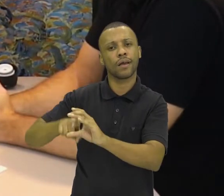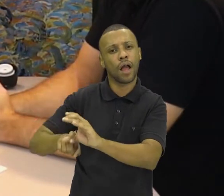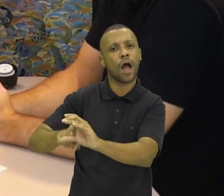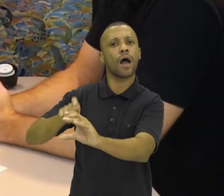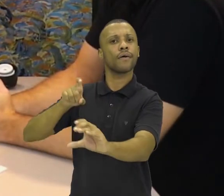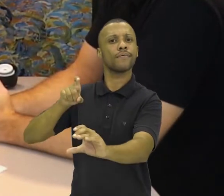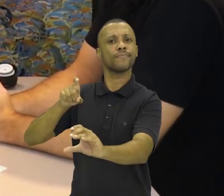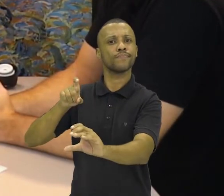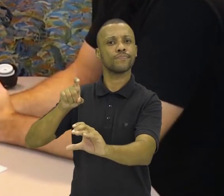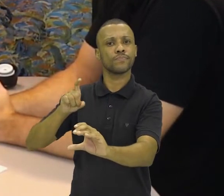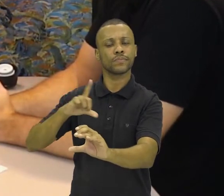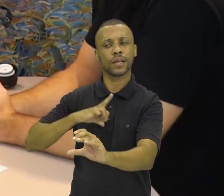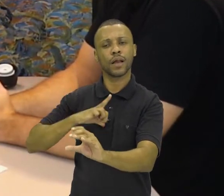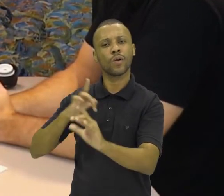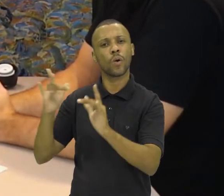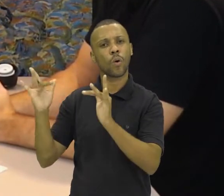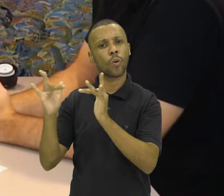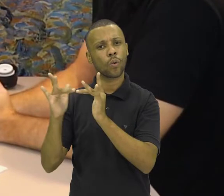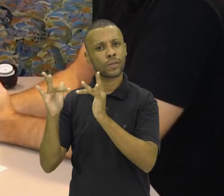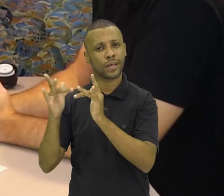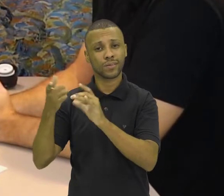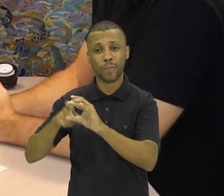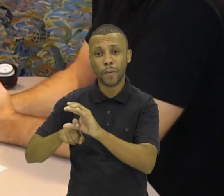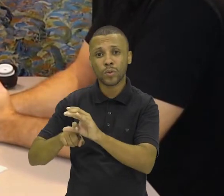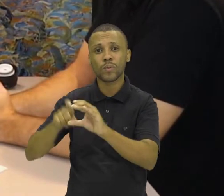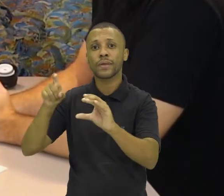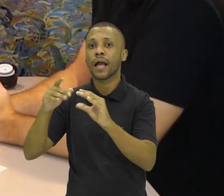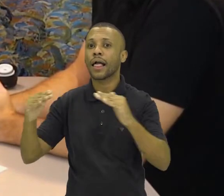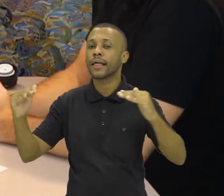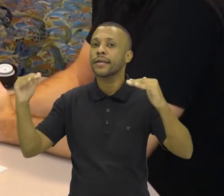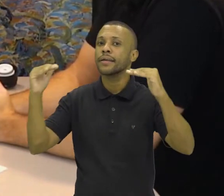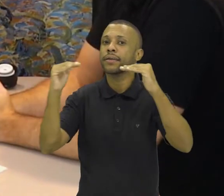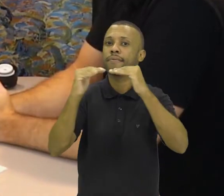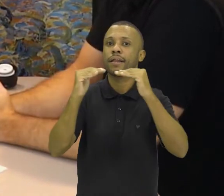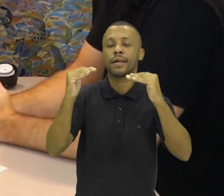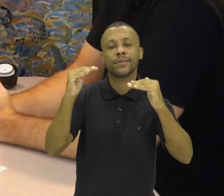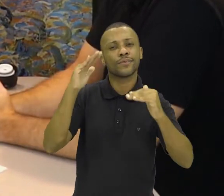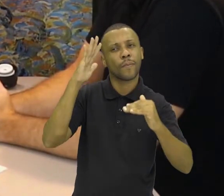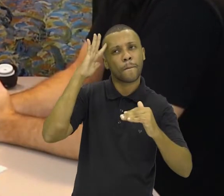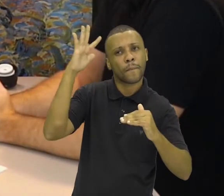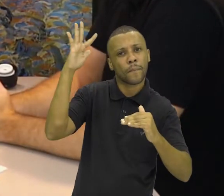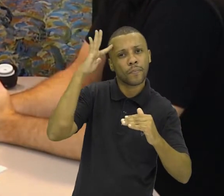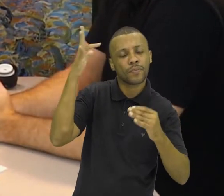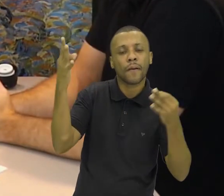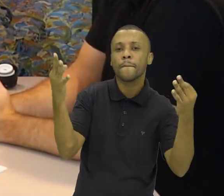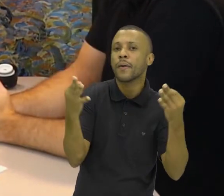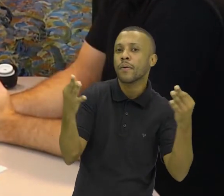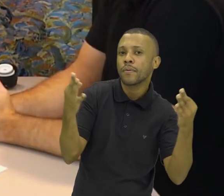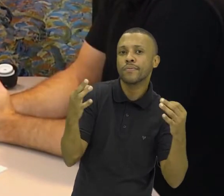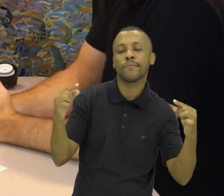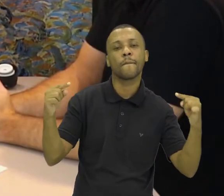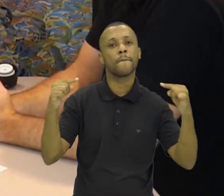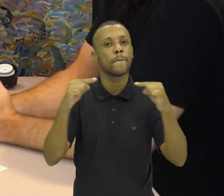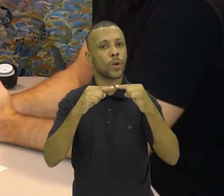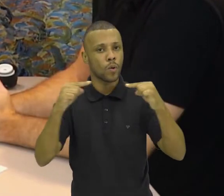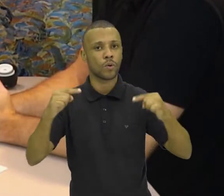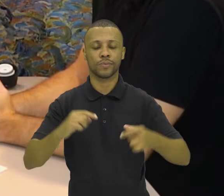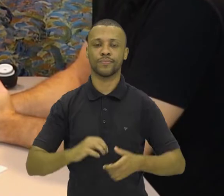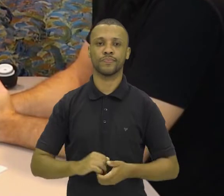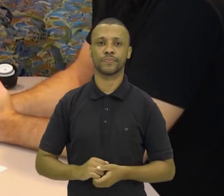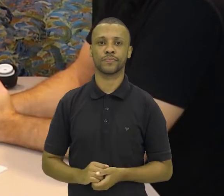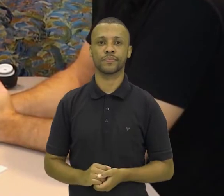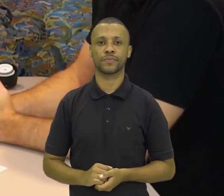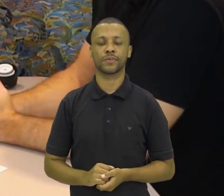ter autonomia, então, o mais próximo que seria de uma autonomia para uma pessoa com cadeira de rodas ou com próteses, órteses e tal.